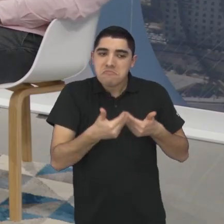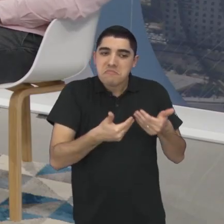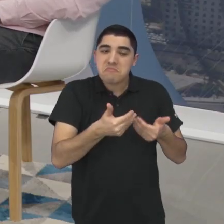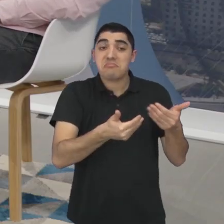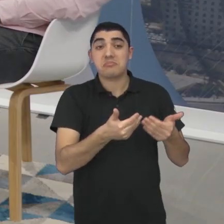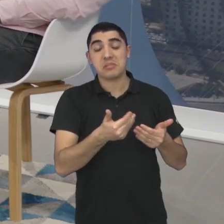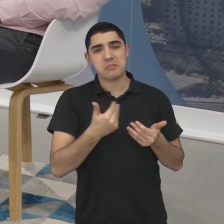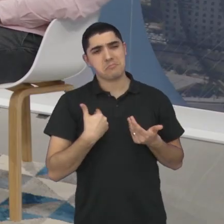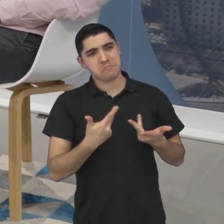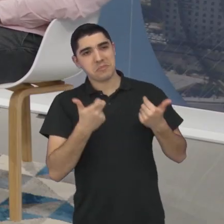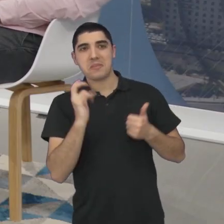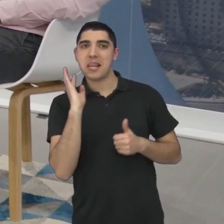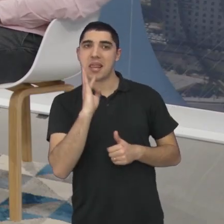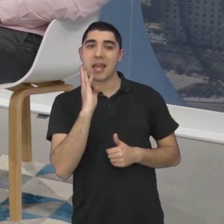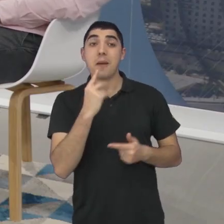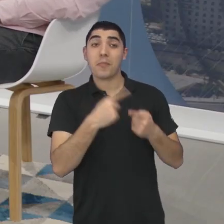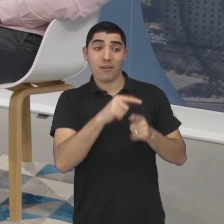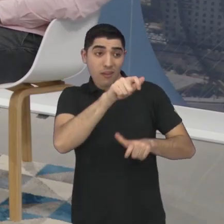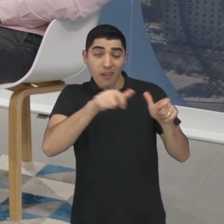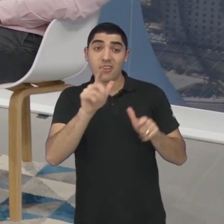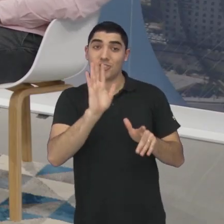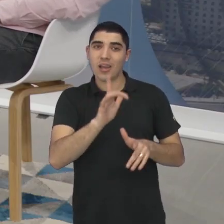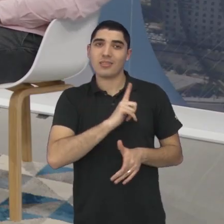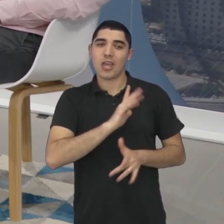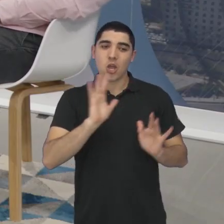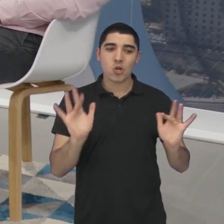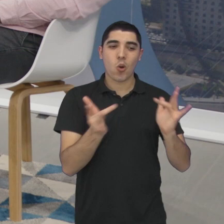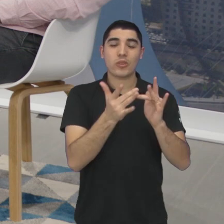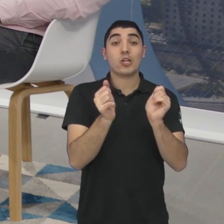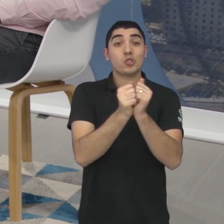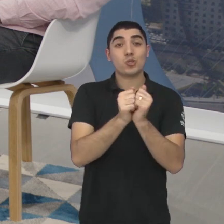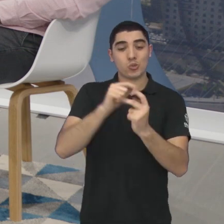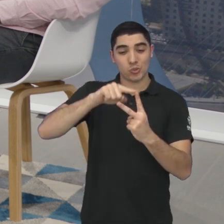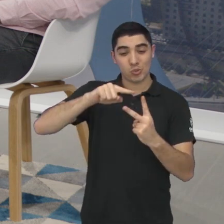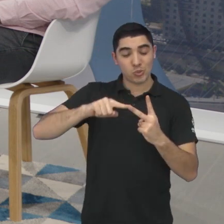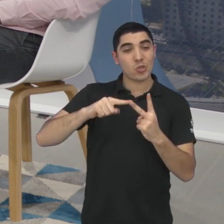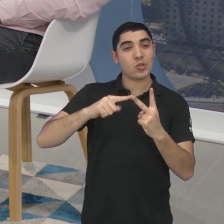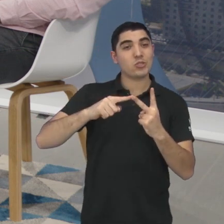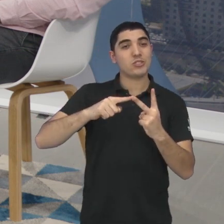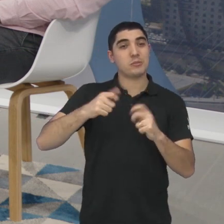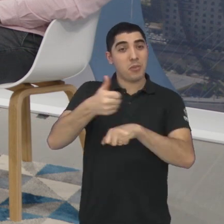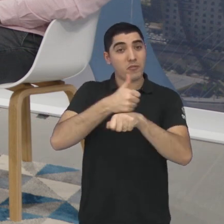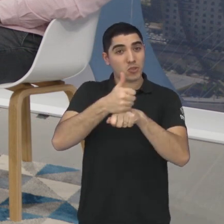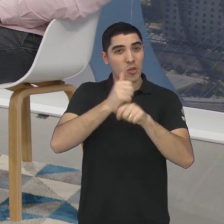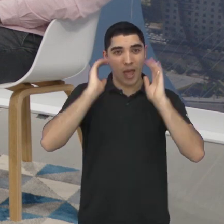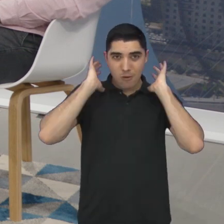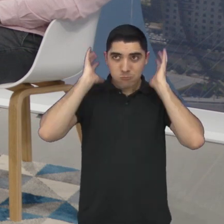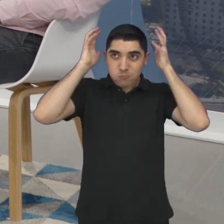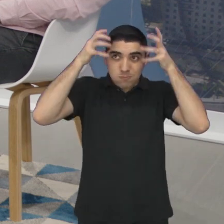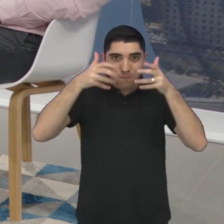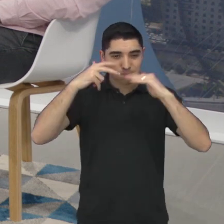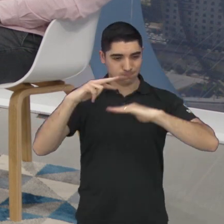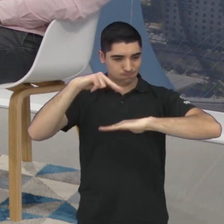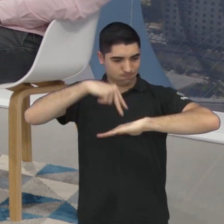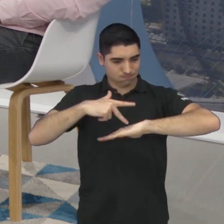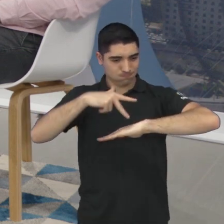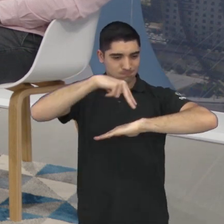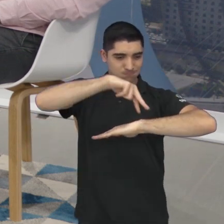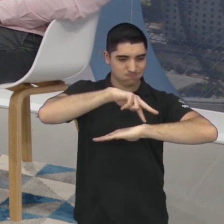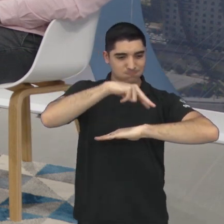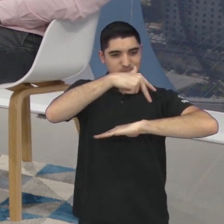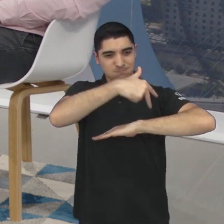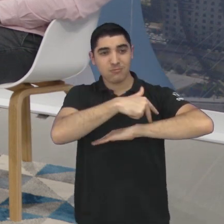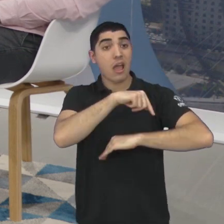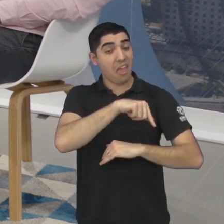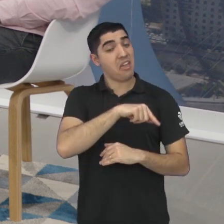é legal, né, terem a oportunidade de terem contato, né, com uma palestra de 2 astronautas, de um evento como esse, sem